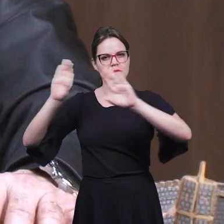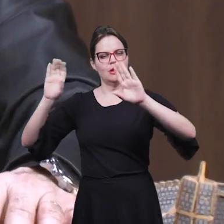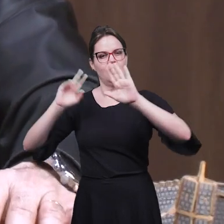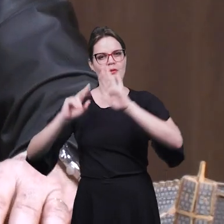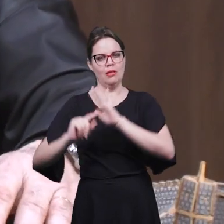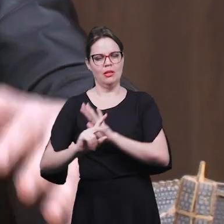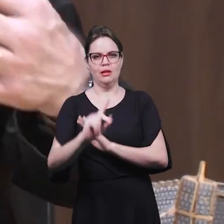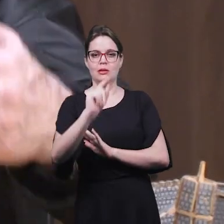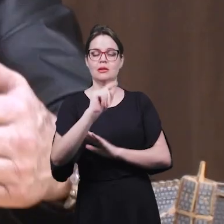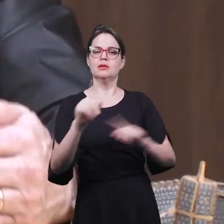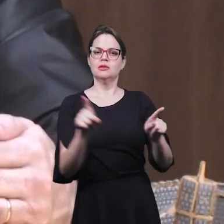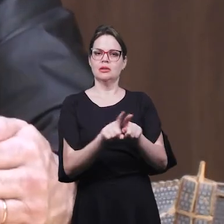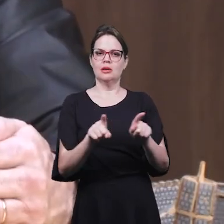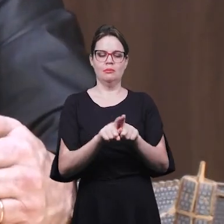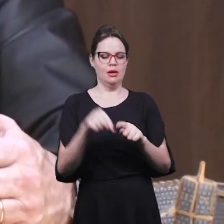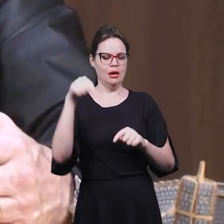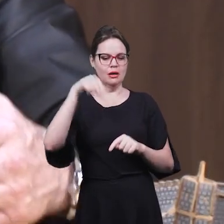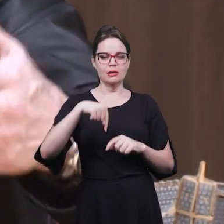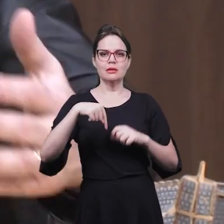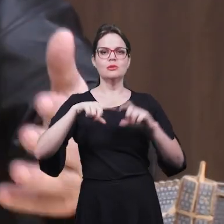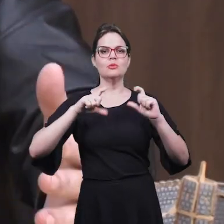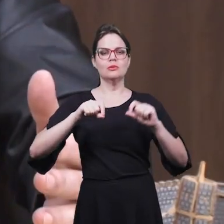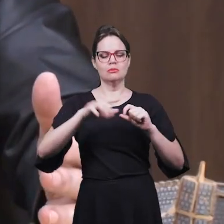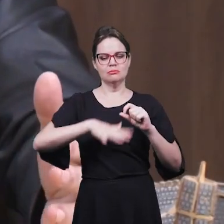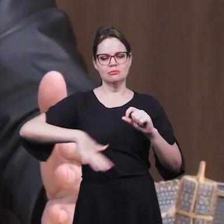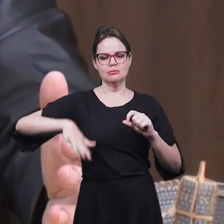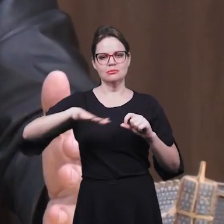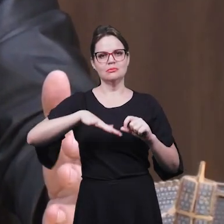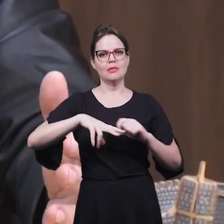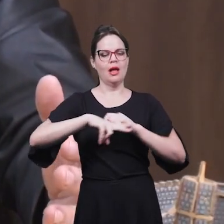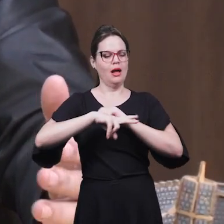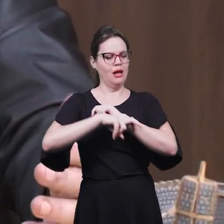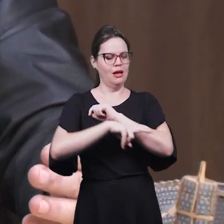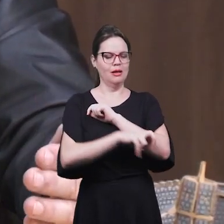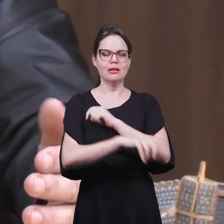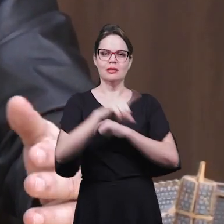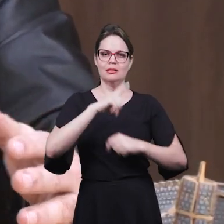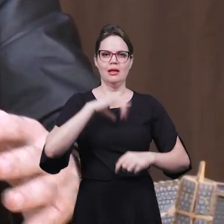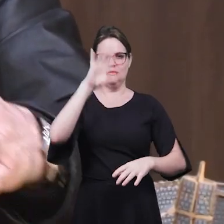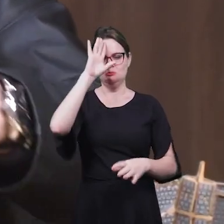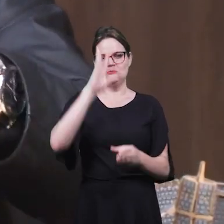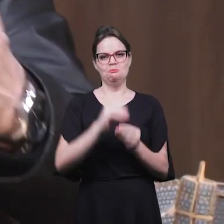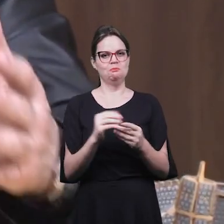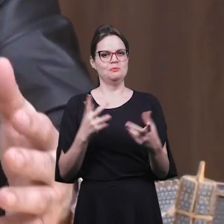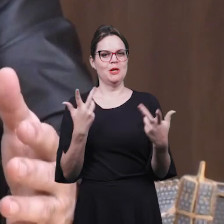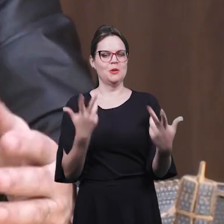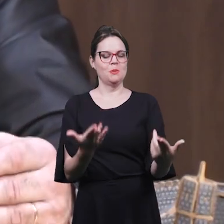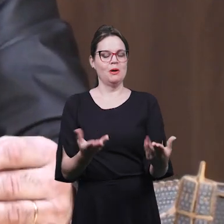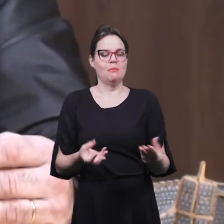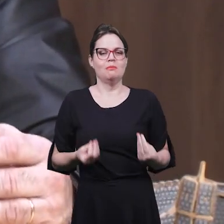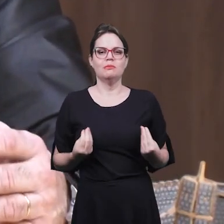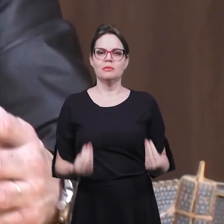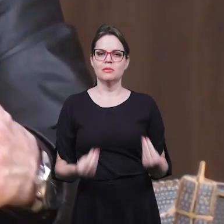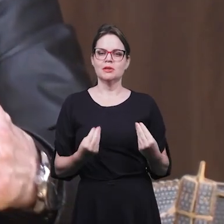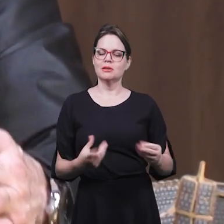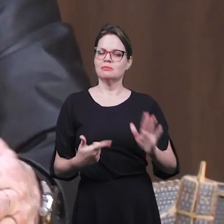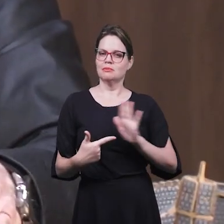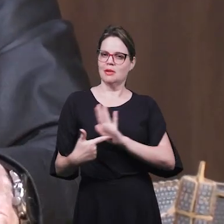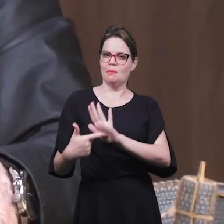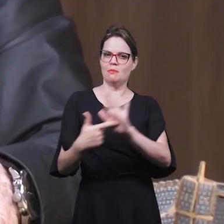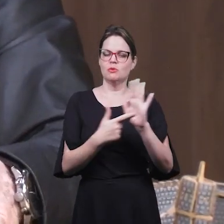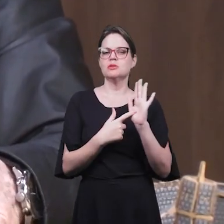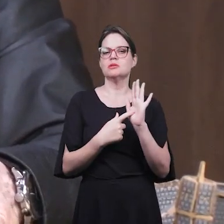arqueologia, para nós, tem esse significado. Ela vem para ilustrar, para